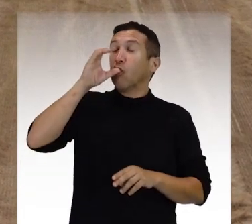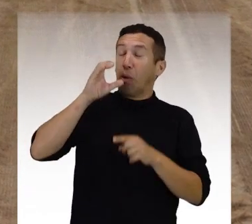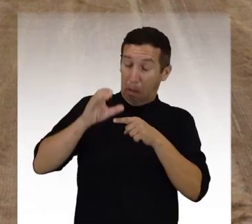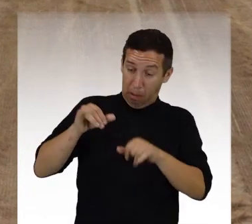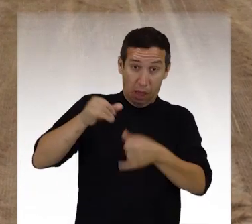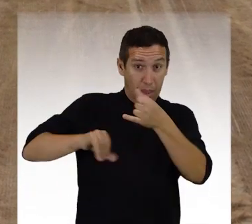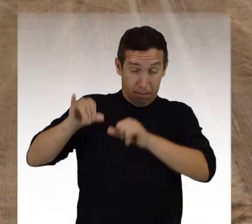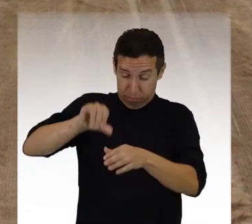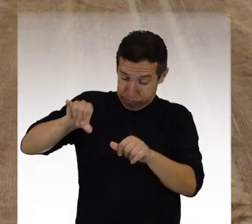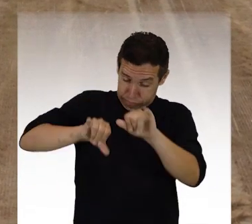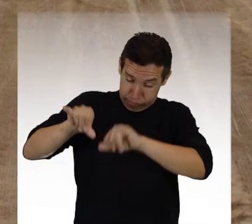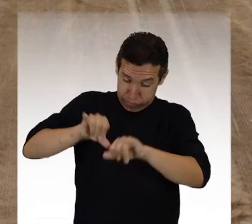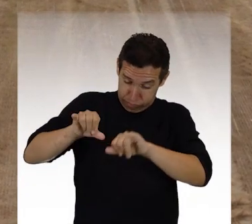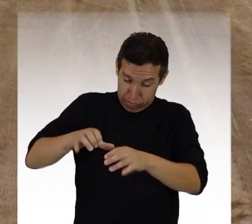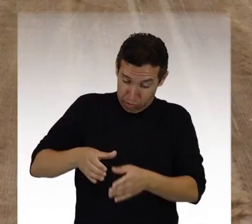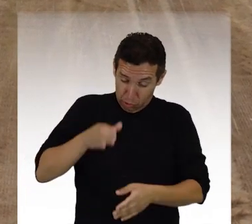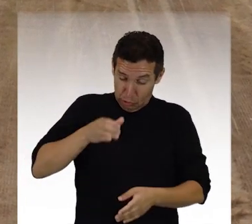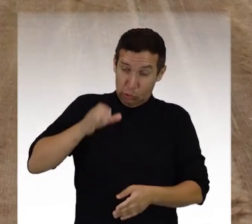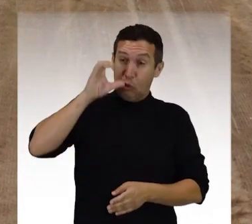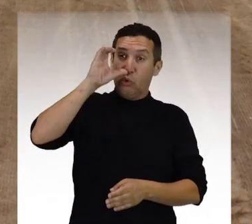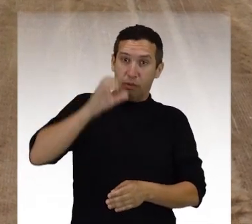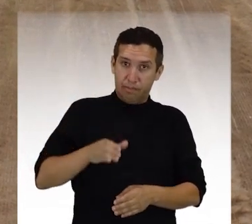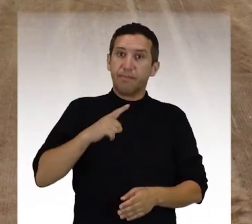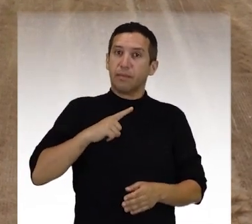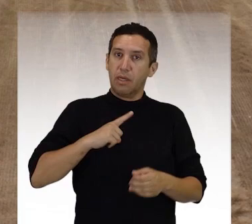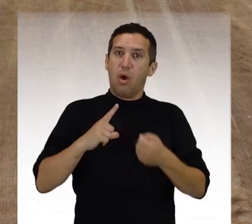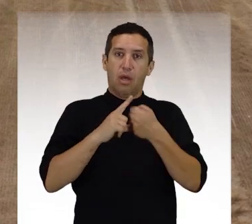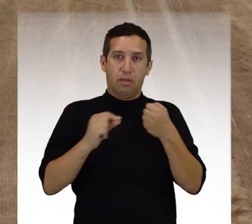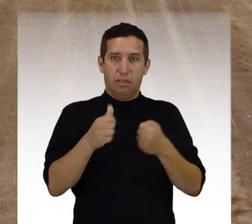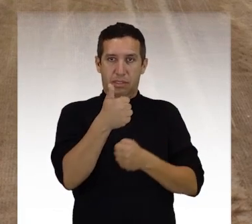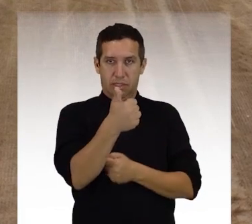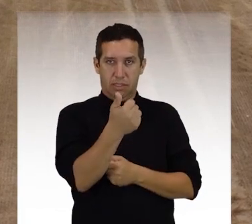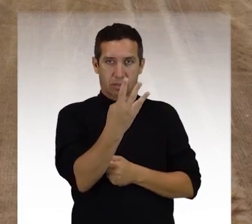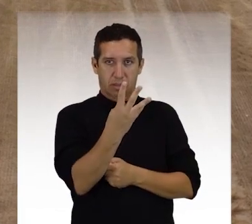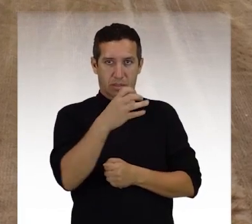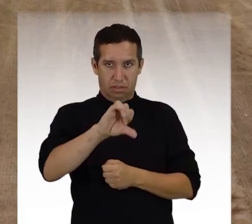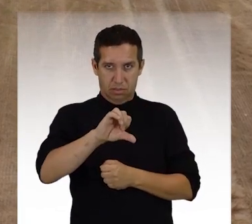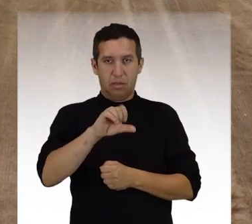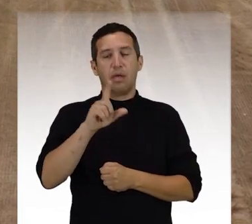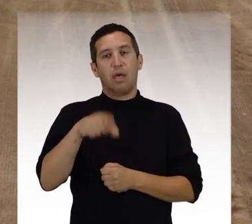exaustiva está ligada diretamente ao uso de substâncias químicas.